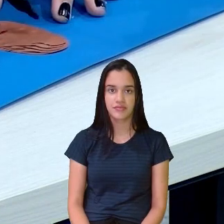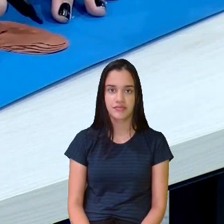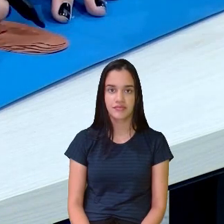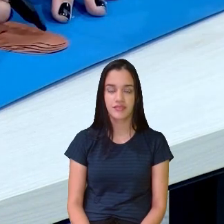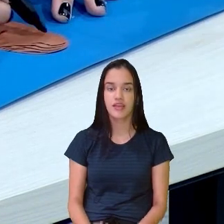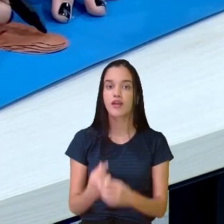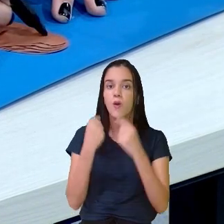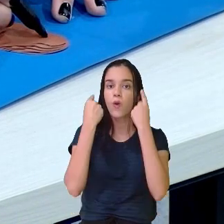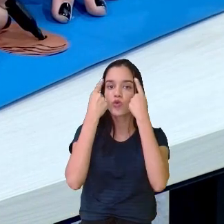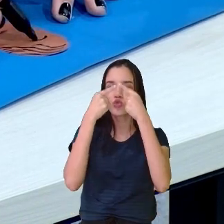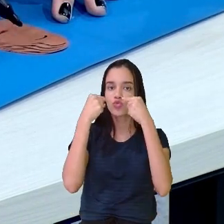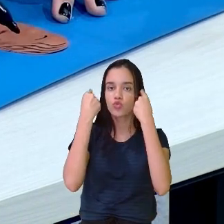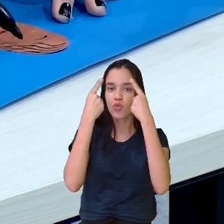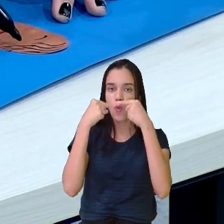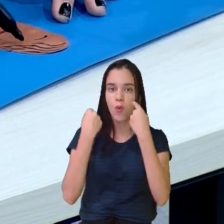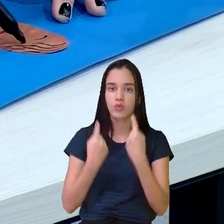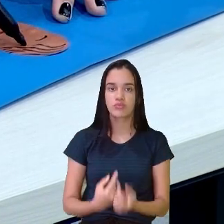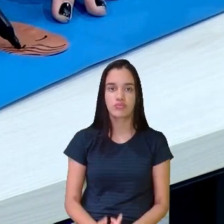Os olhos.